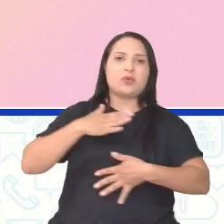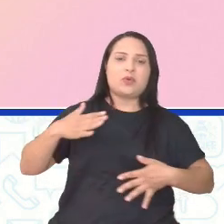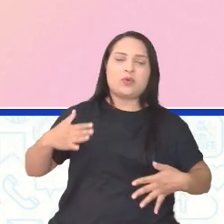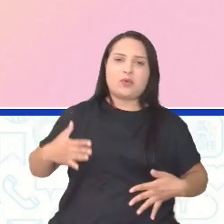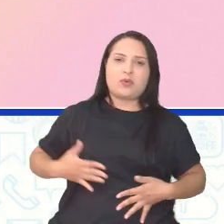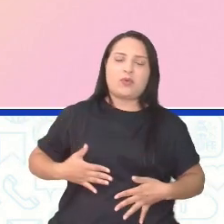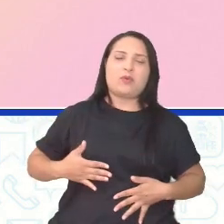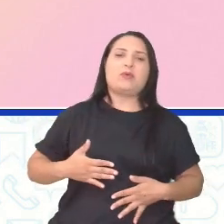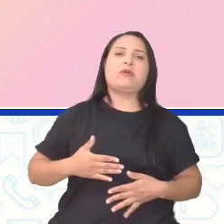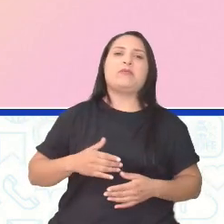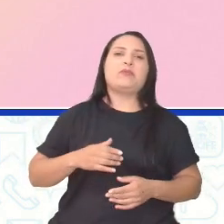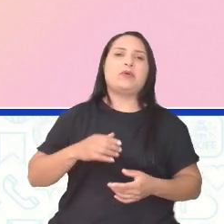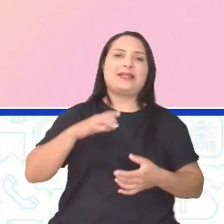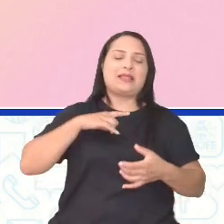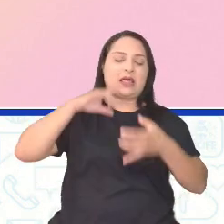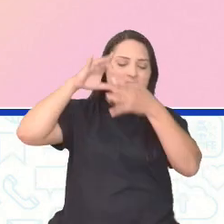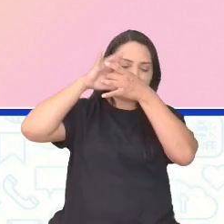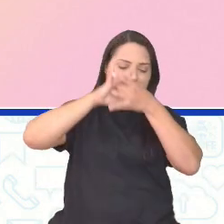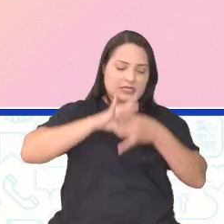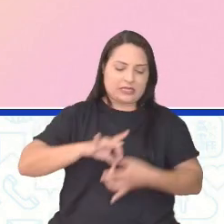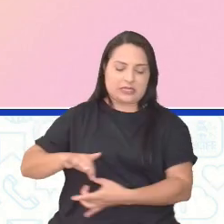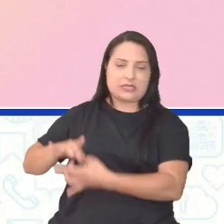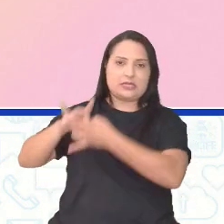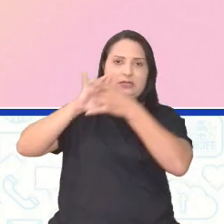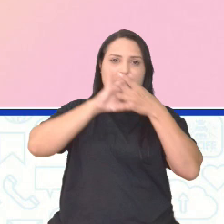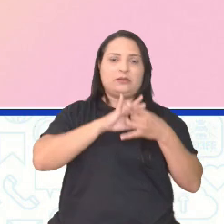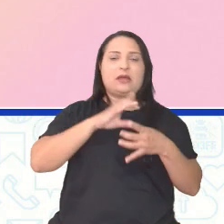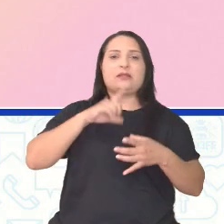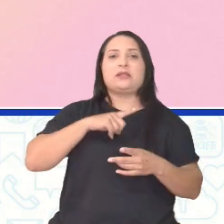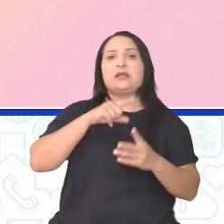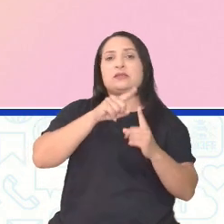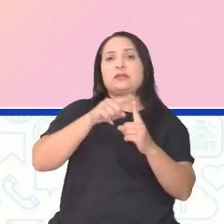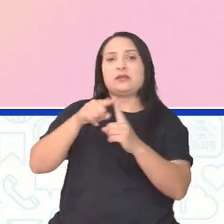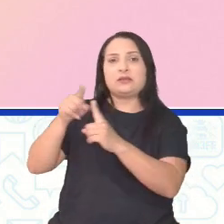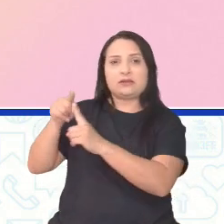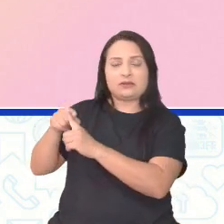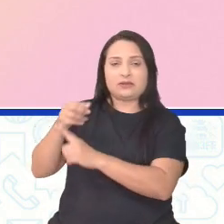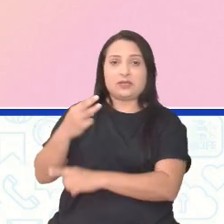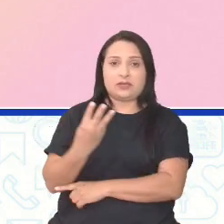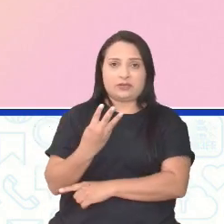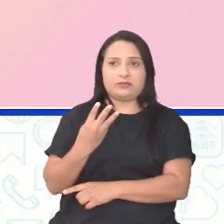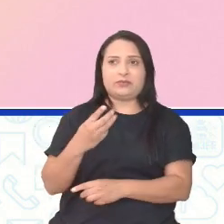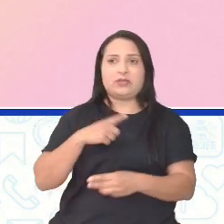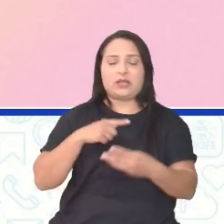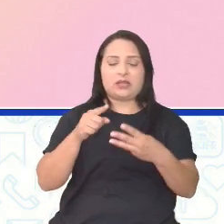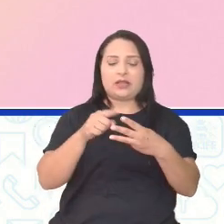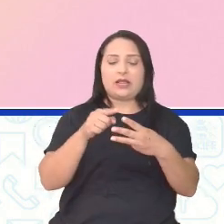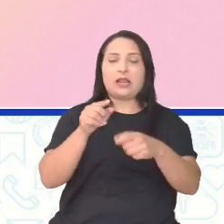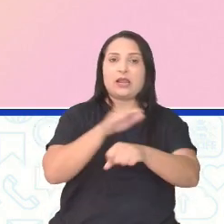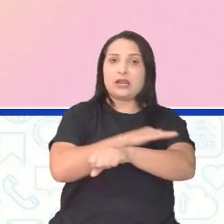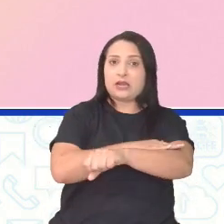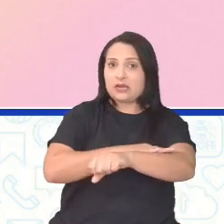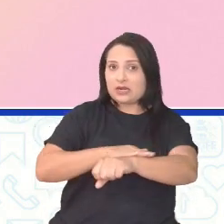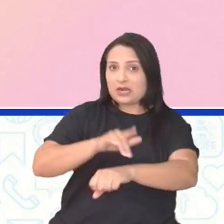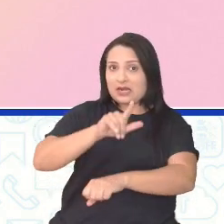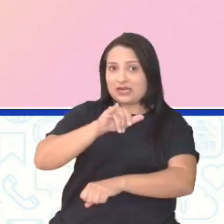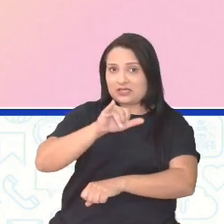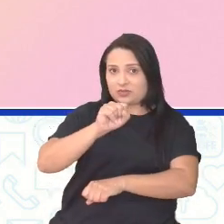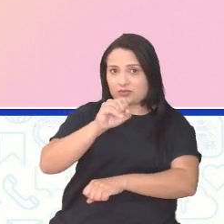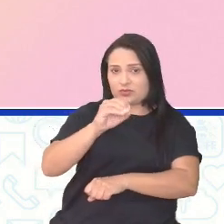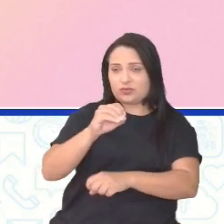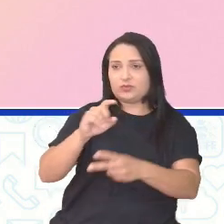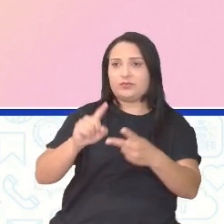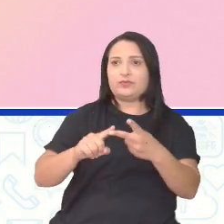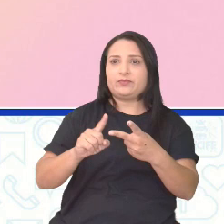de forma integrada. Então, há 3 tipos de tecido muscular: o tecido muscular liso, o tecido muscular estriado,